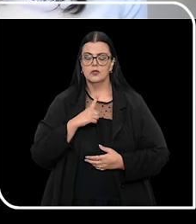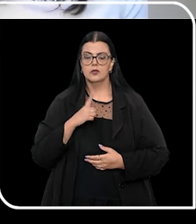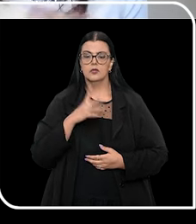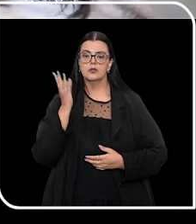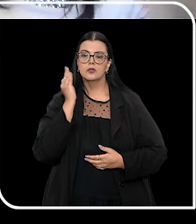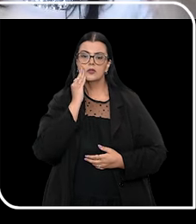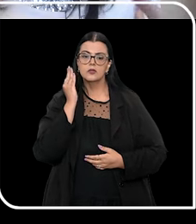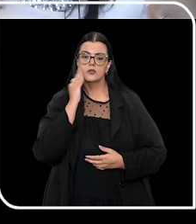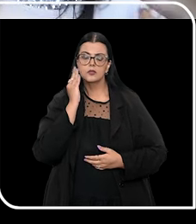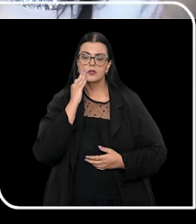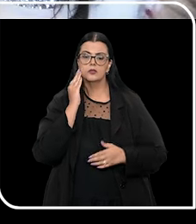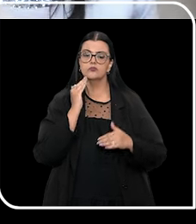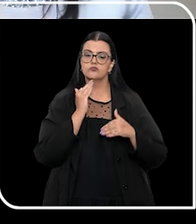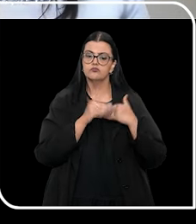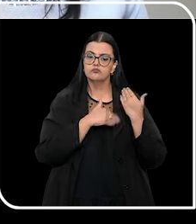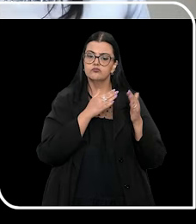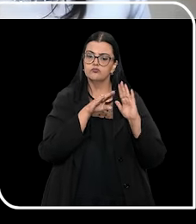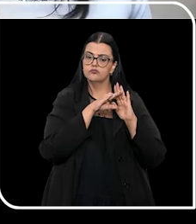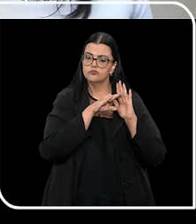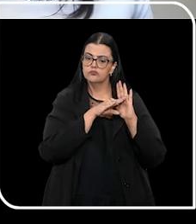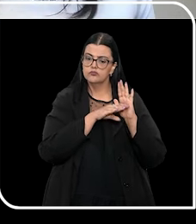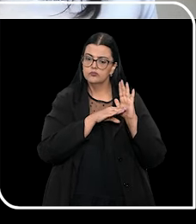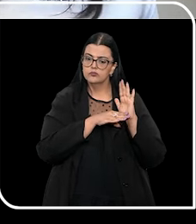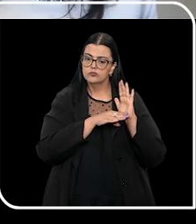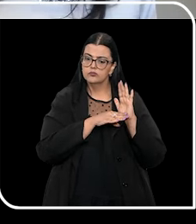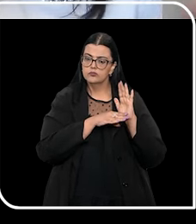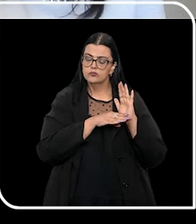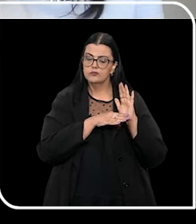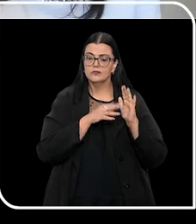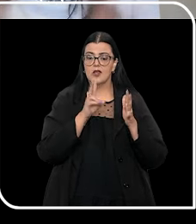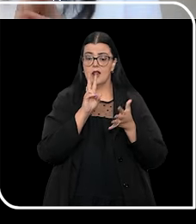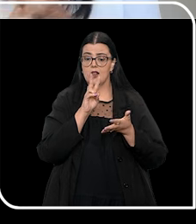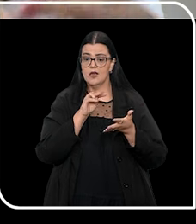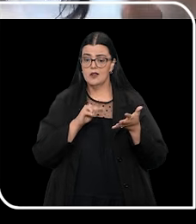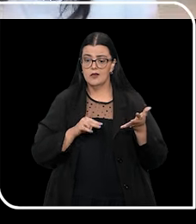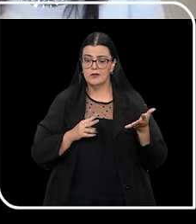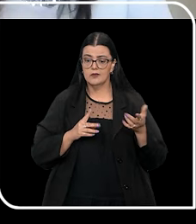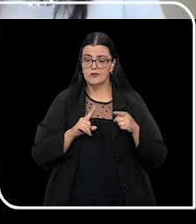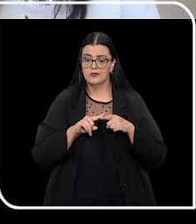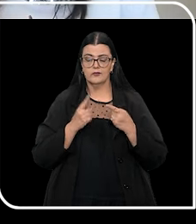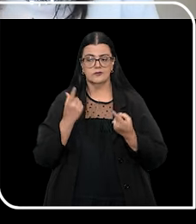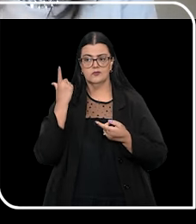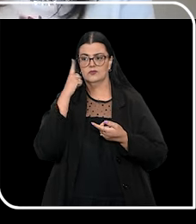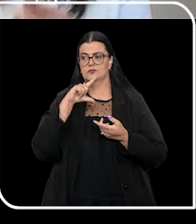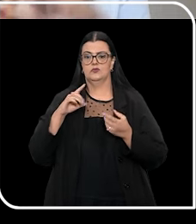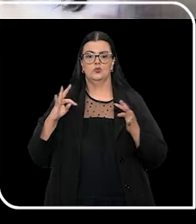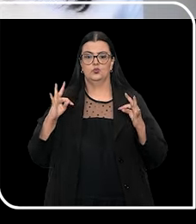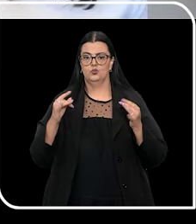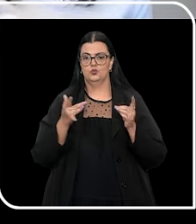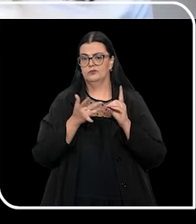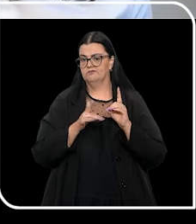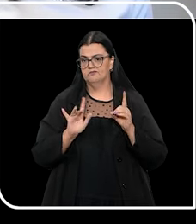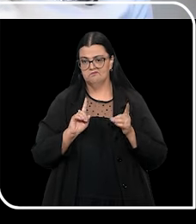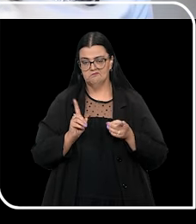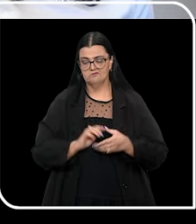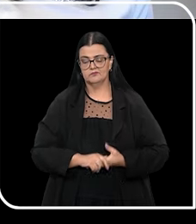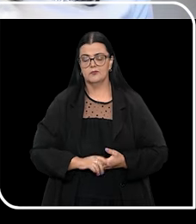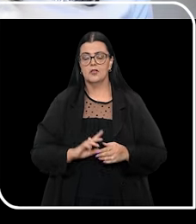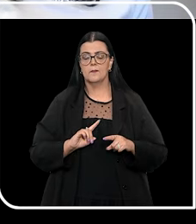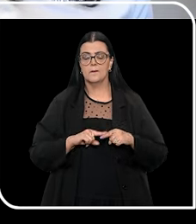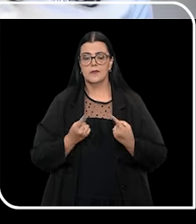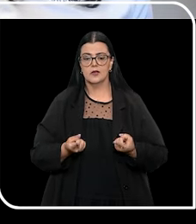e por mais que a gente tente tente tente ter um passo a passo e um manual no a gente vai ler esse livro do início ao fim a gente não vai se tornar